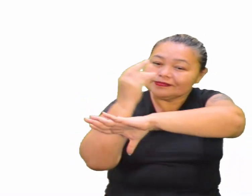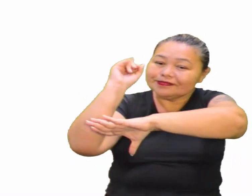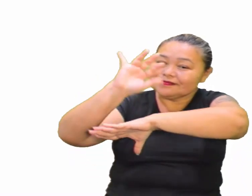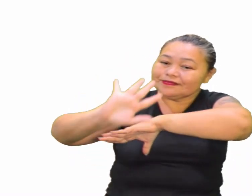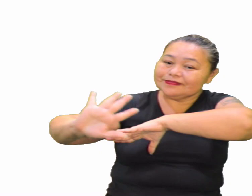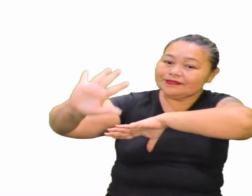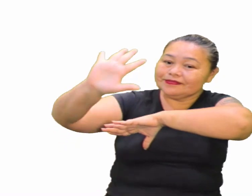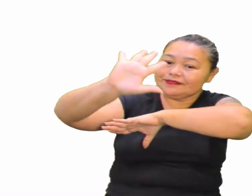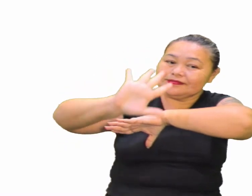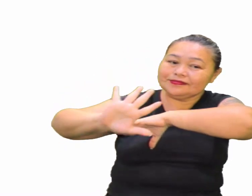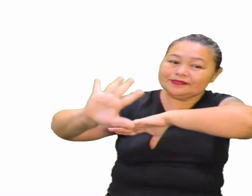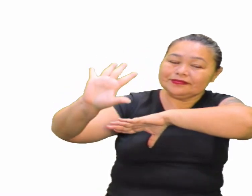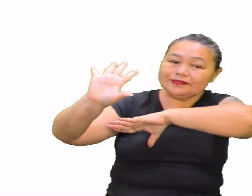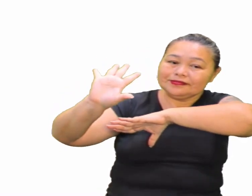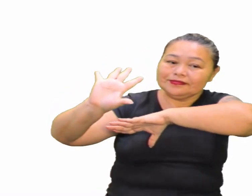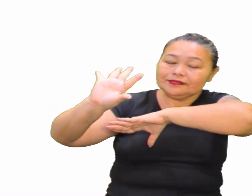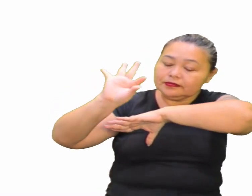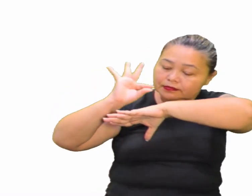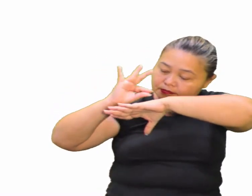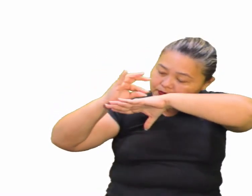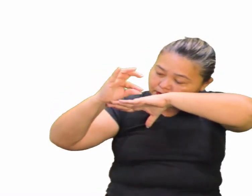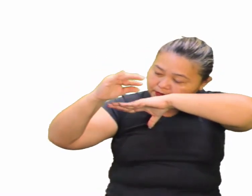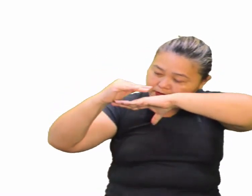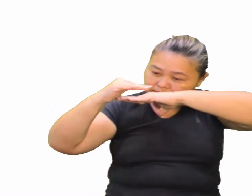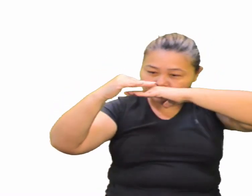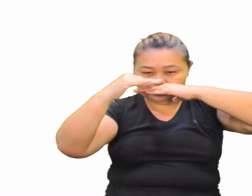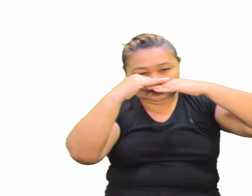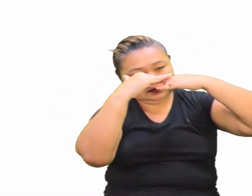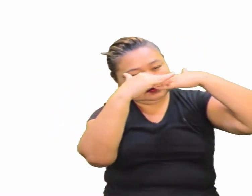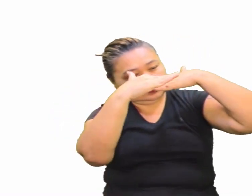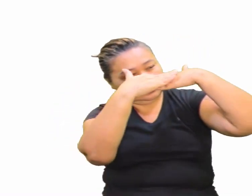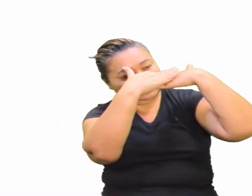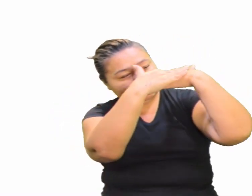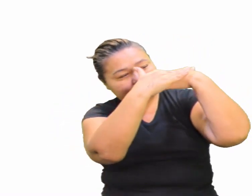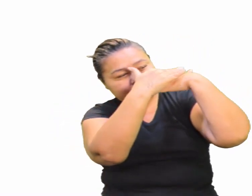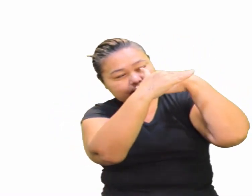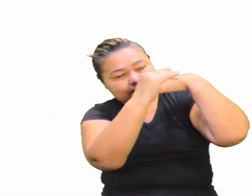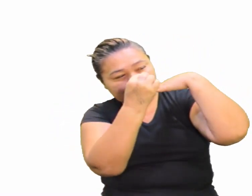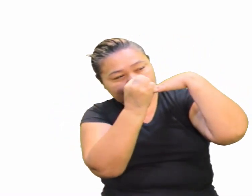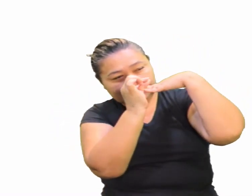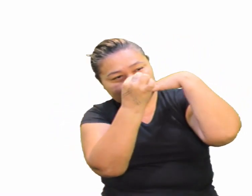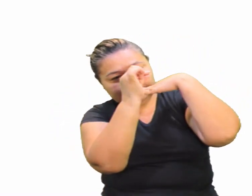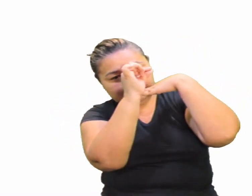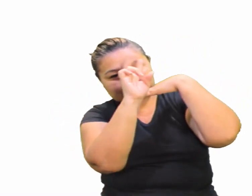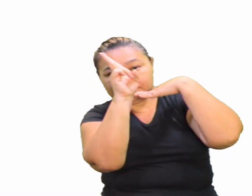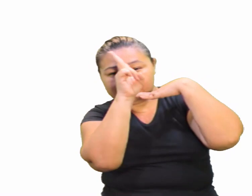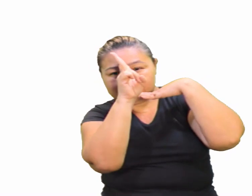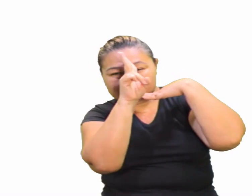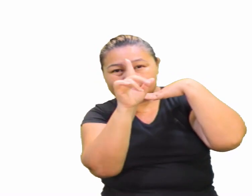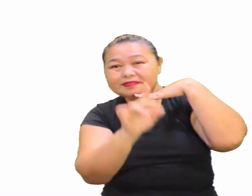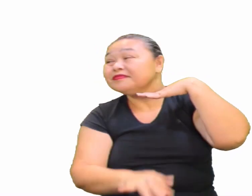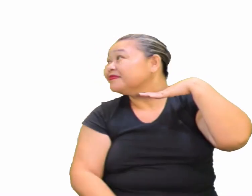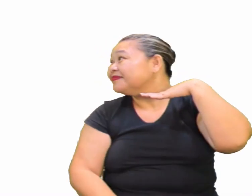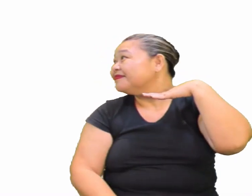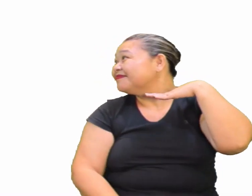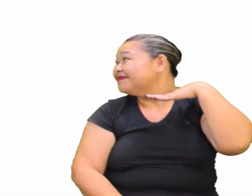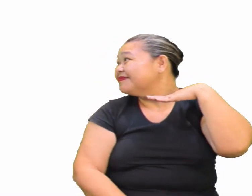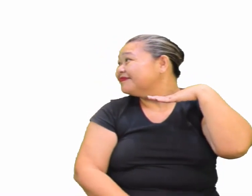imagem. Né? Que são essas pequenas gramíneas. E aí, no caso, elas estão com a estrutura reprodutiva. Vocês lembram, gente?